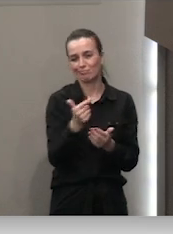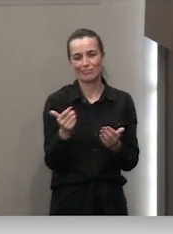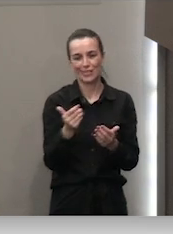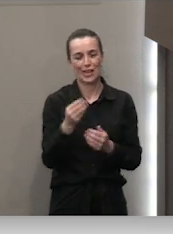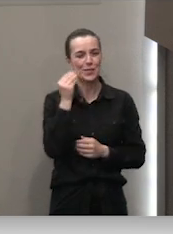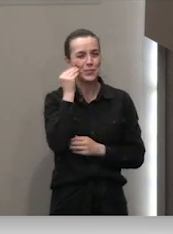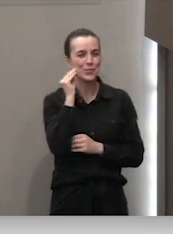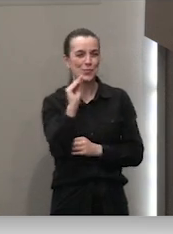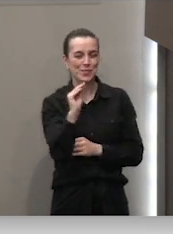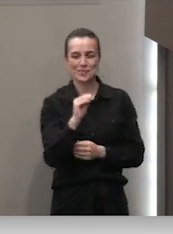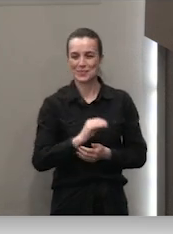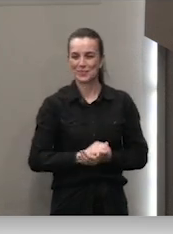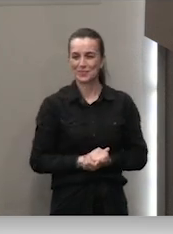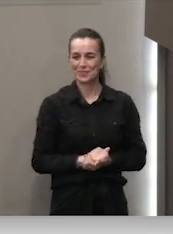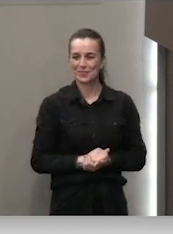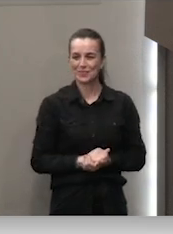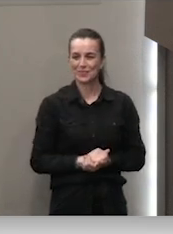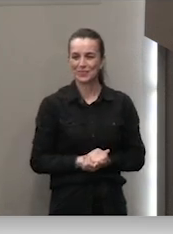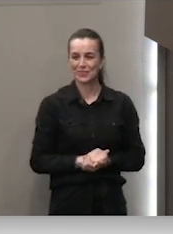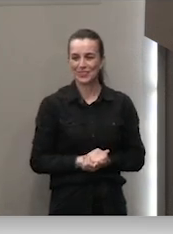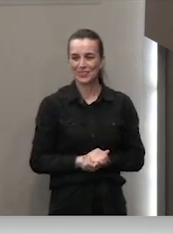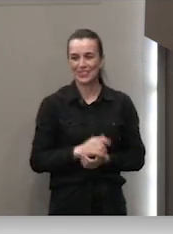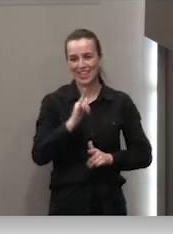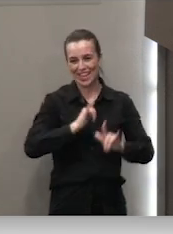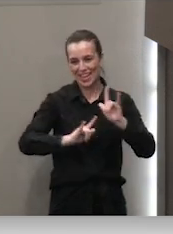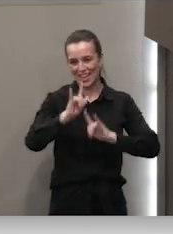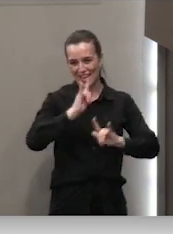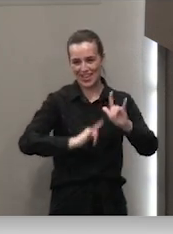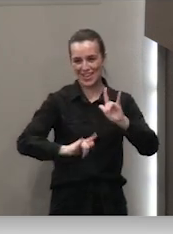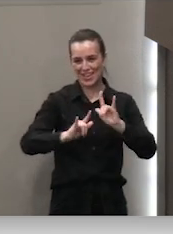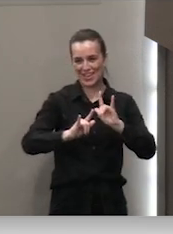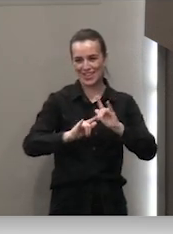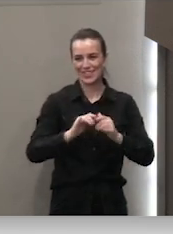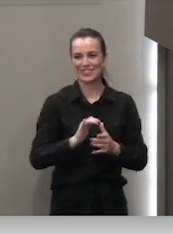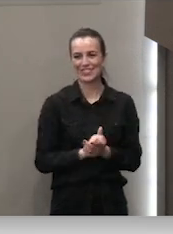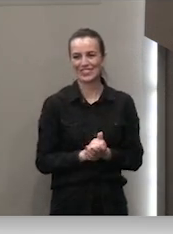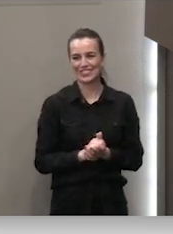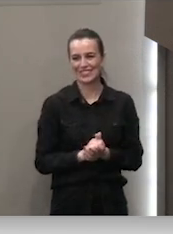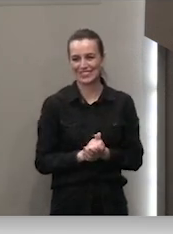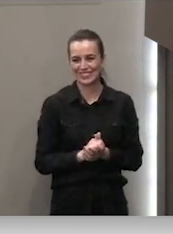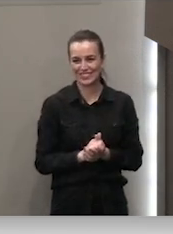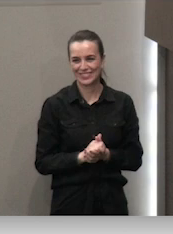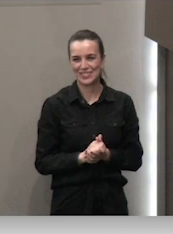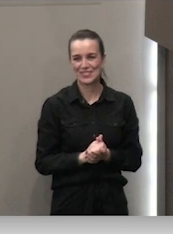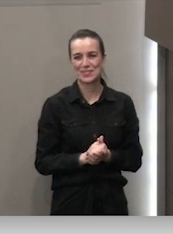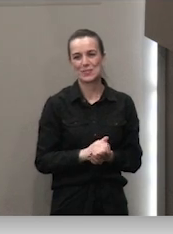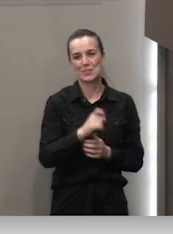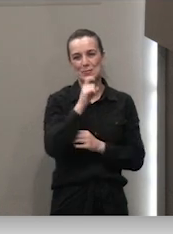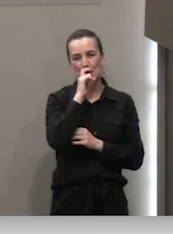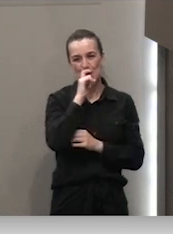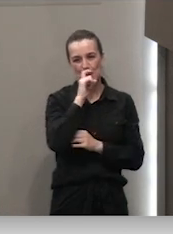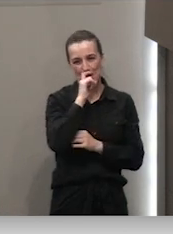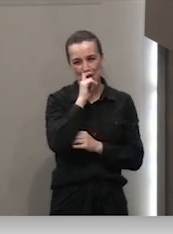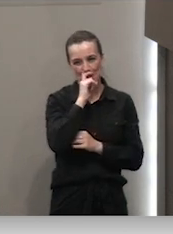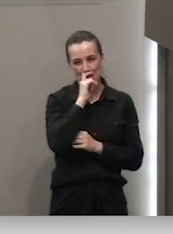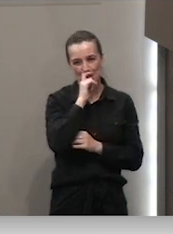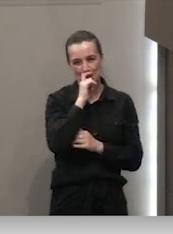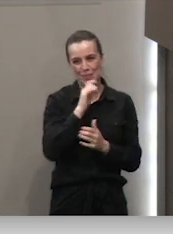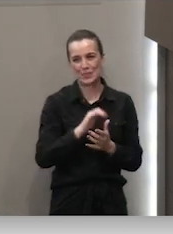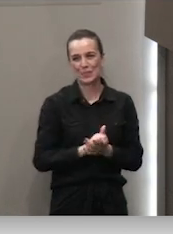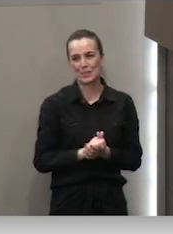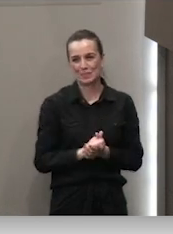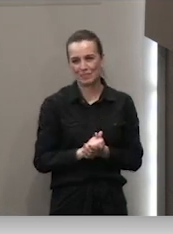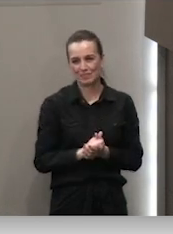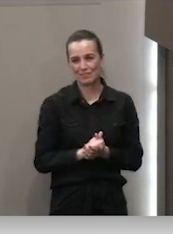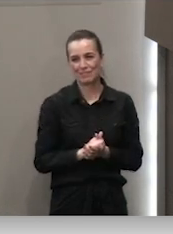beijo. Oi, vovô, te amo muito. Fala, pai, tudo certo? Primeiramente, só vim parabenizar o senhor pelo que